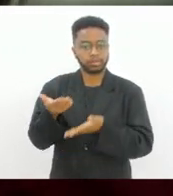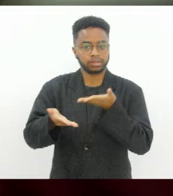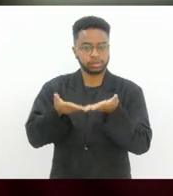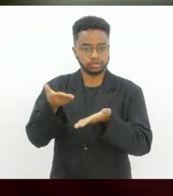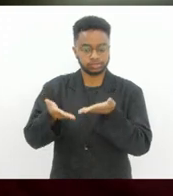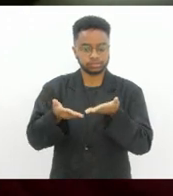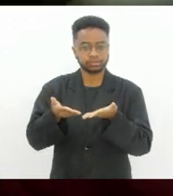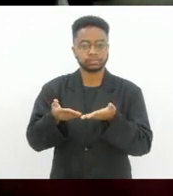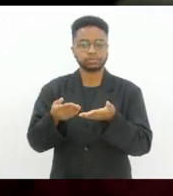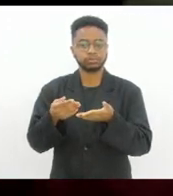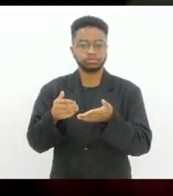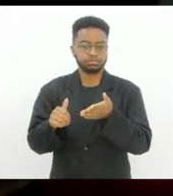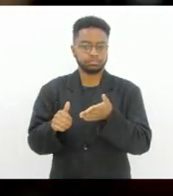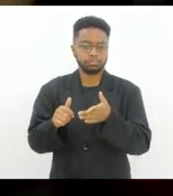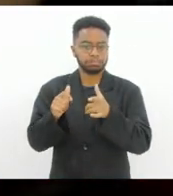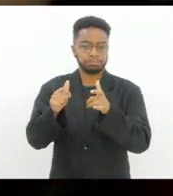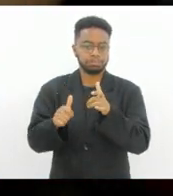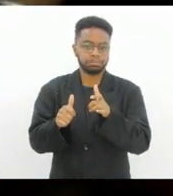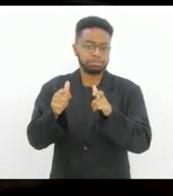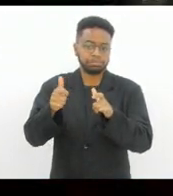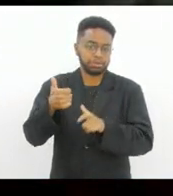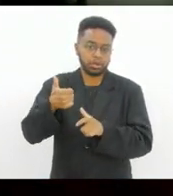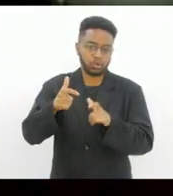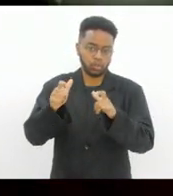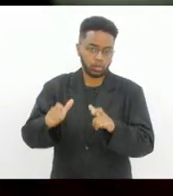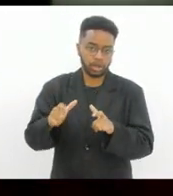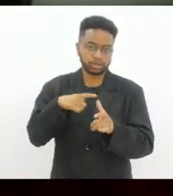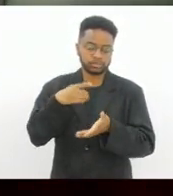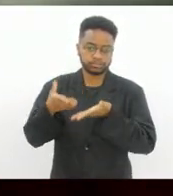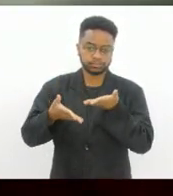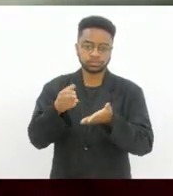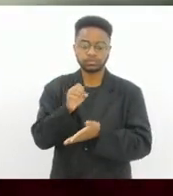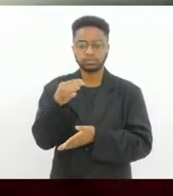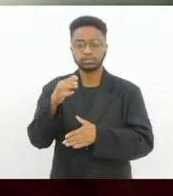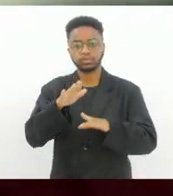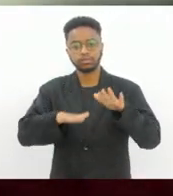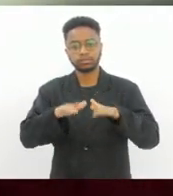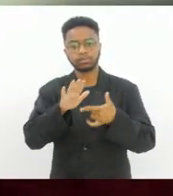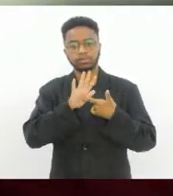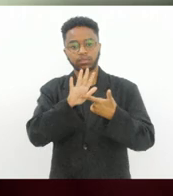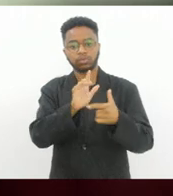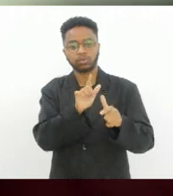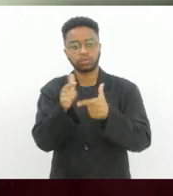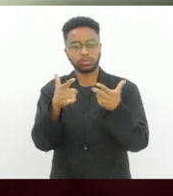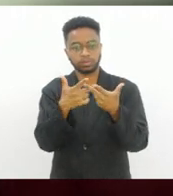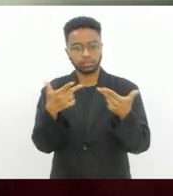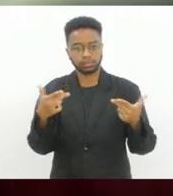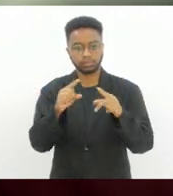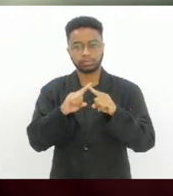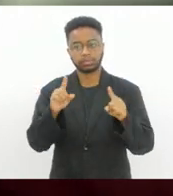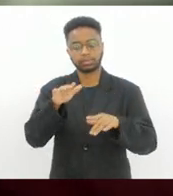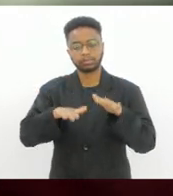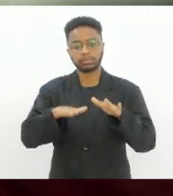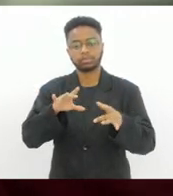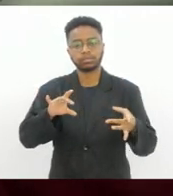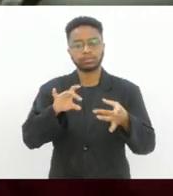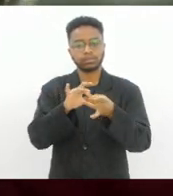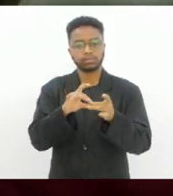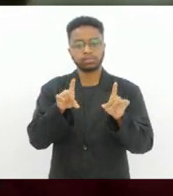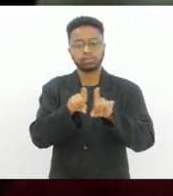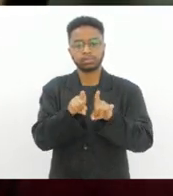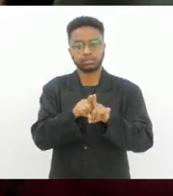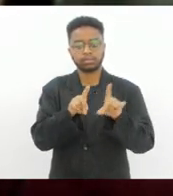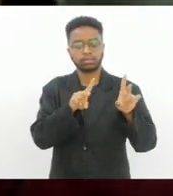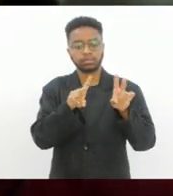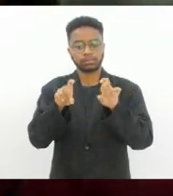atendimento, uma entrada, ou às vezes procuram apresentando outras queixas, mas que, no fundo, estão relacionadas a uma situação